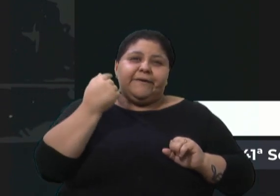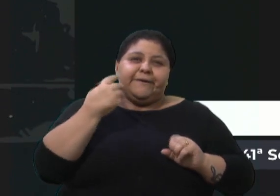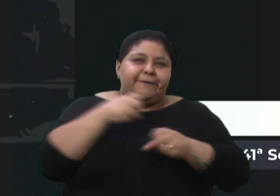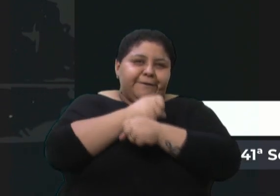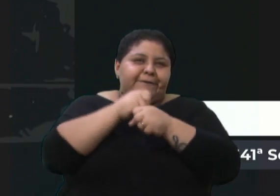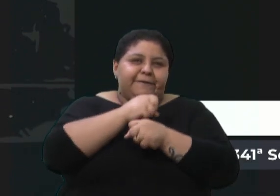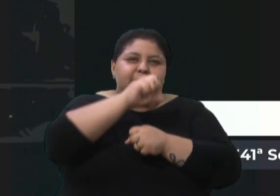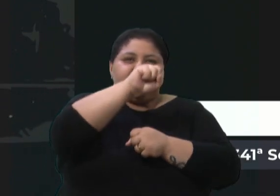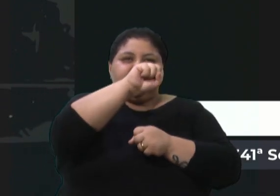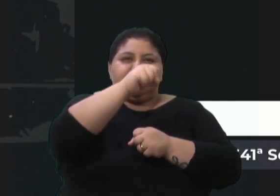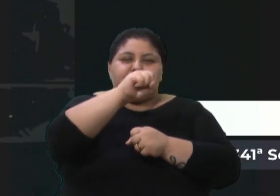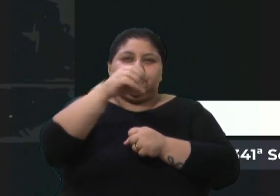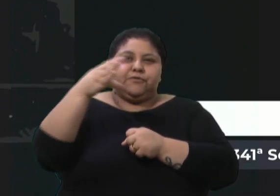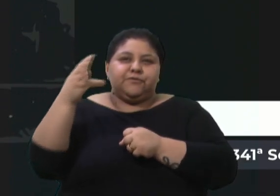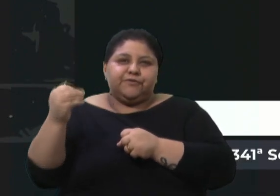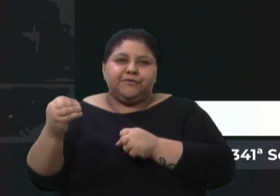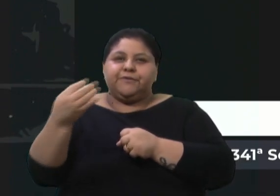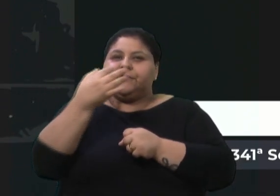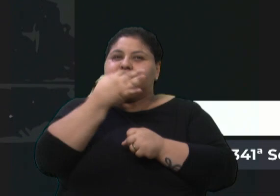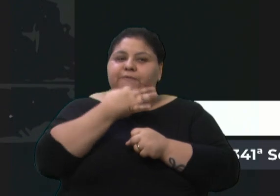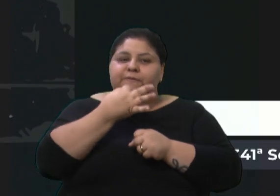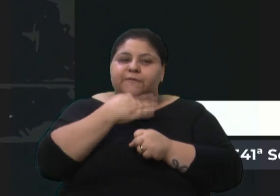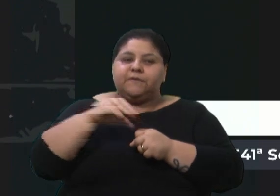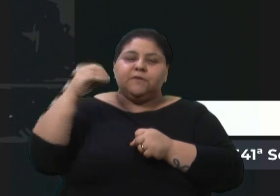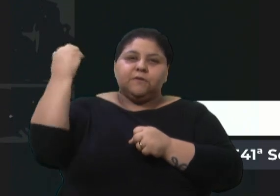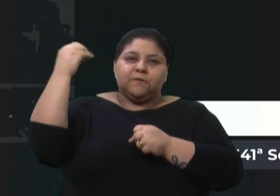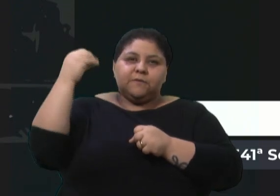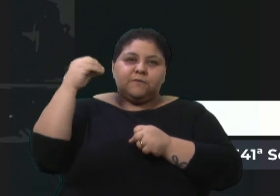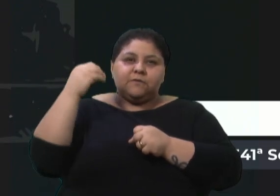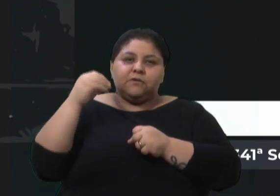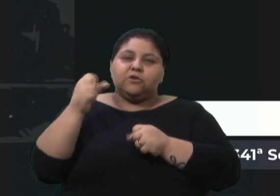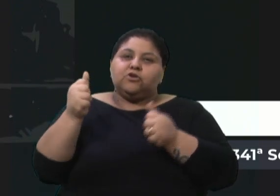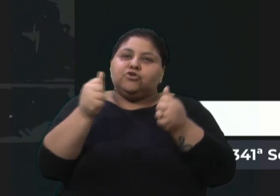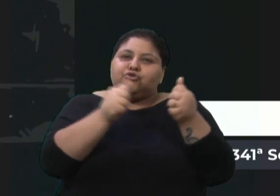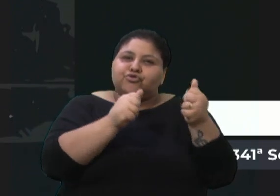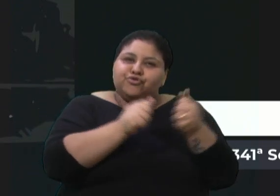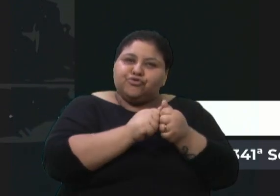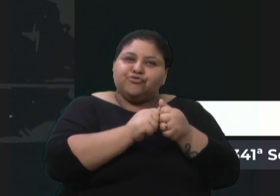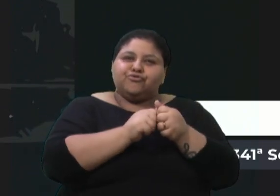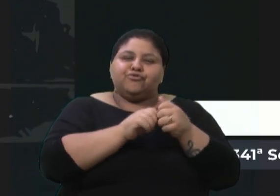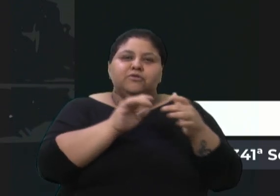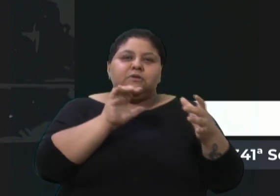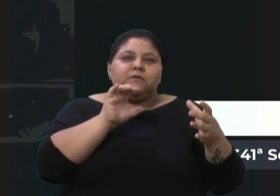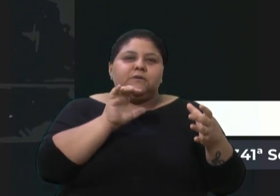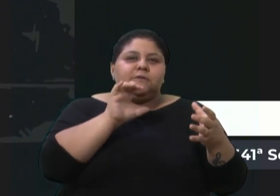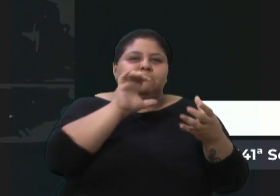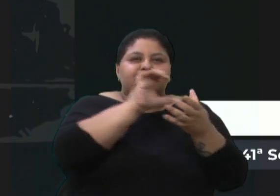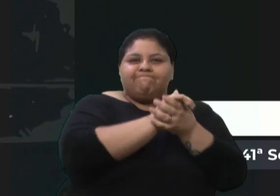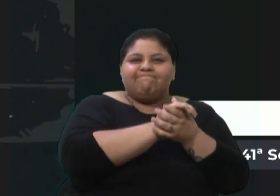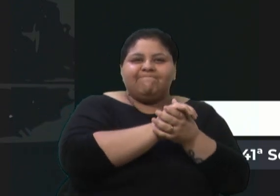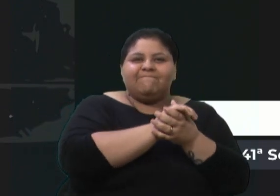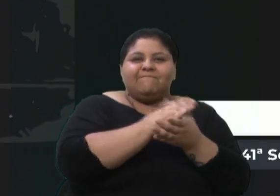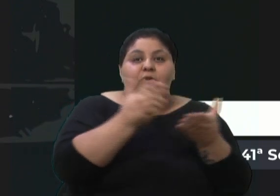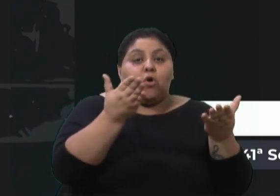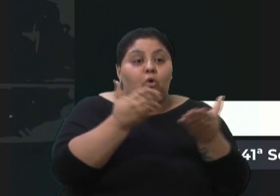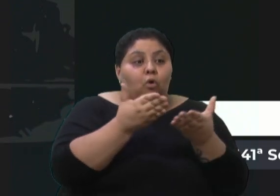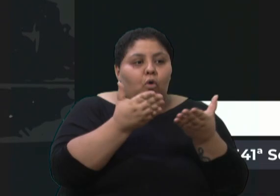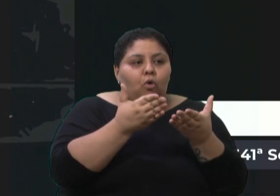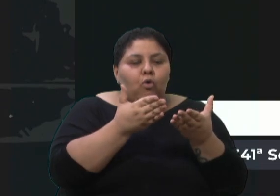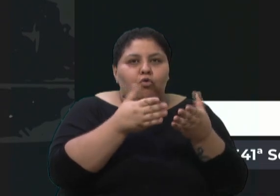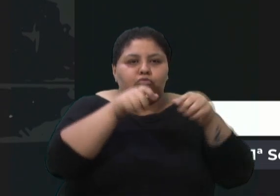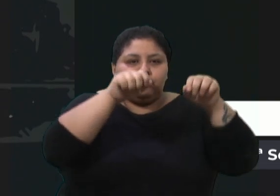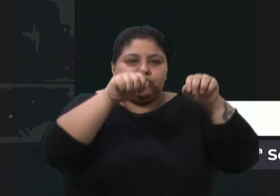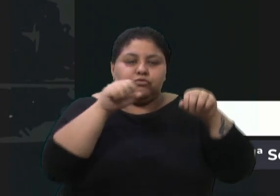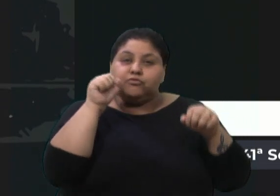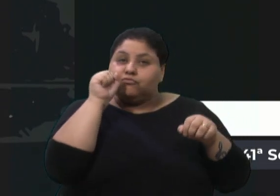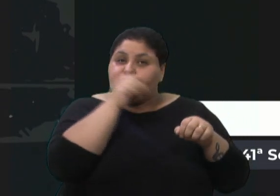Porto Alegre, nos anos 80, você fosse com a sua namorada, era um abuso, né? E hoje não, hoje os estádios estão